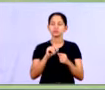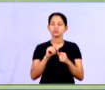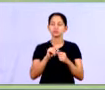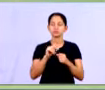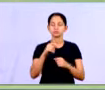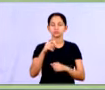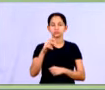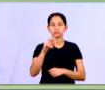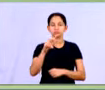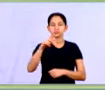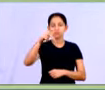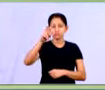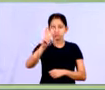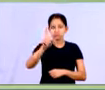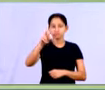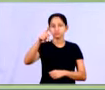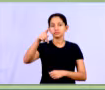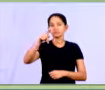VPL.